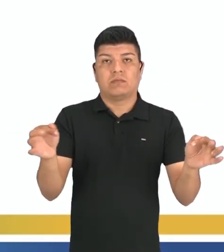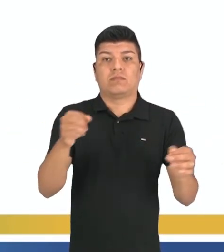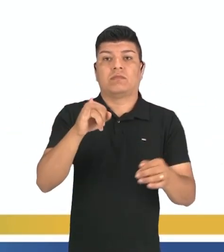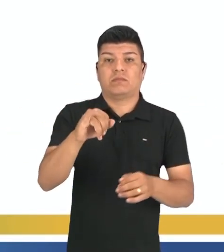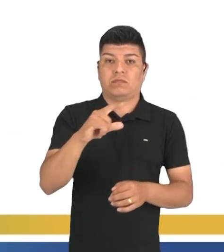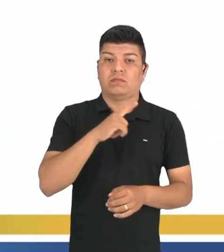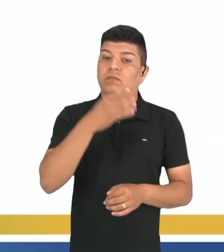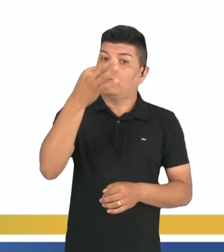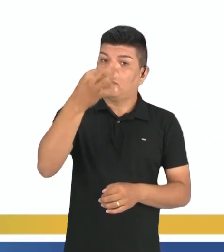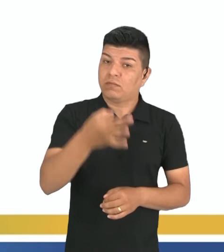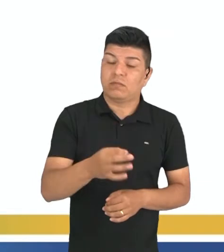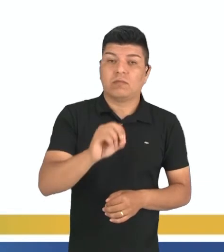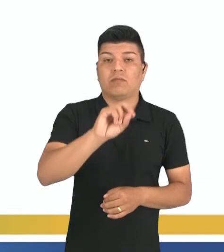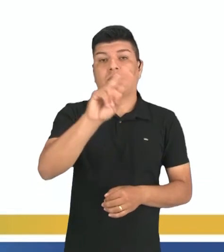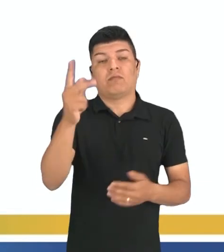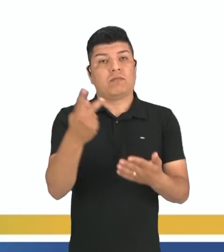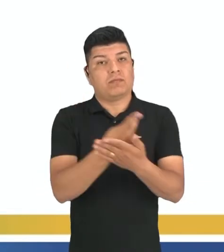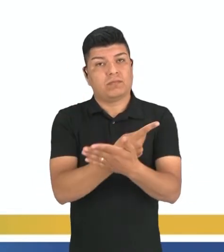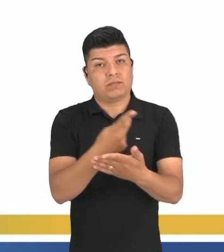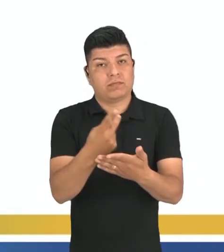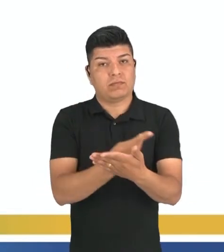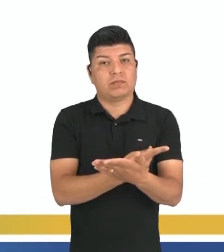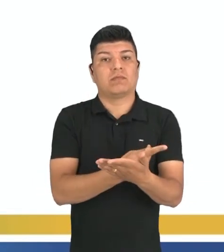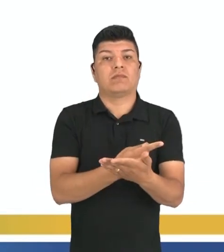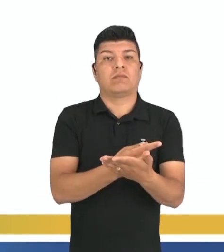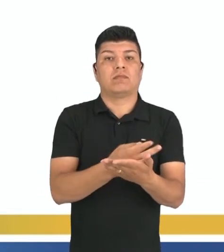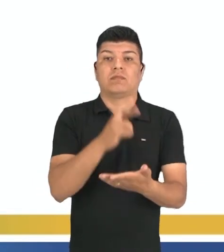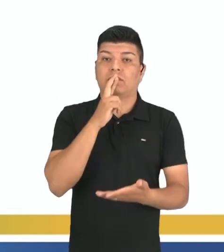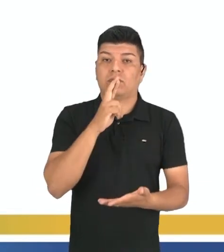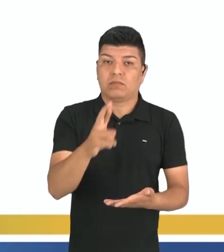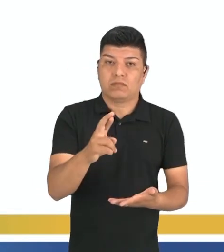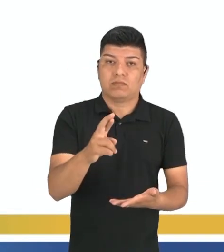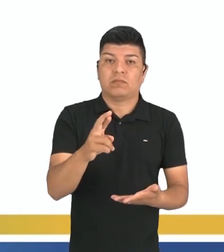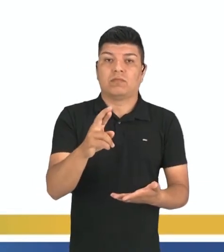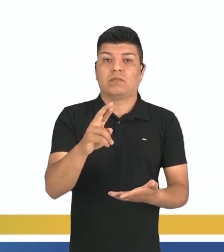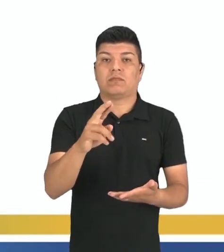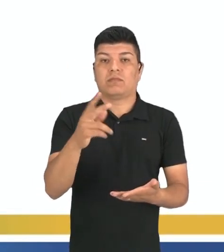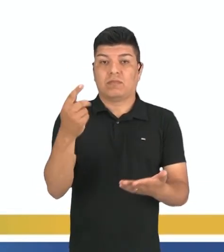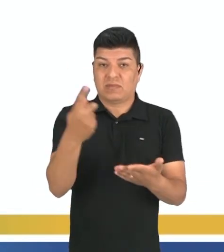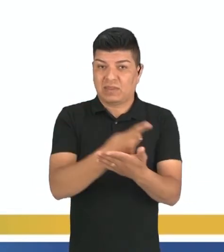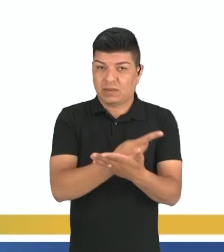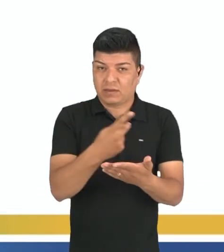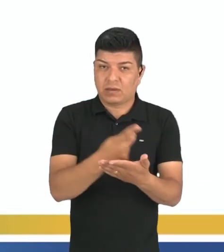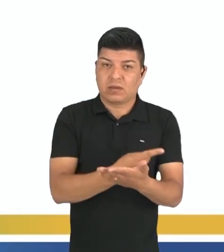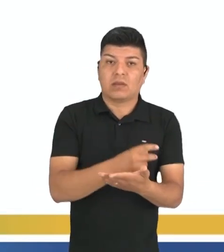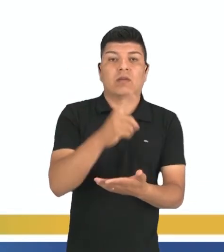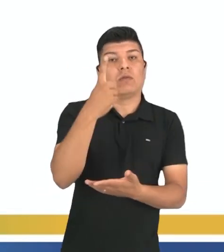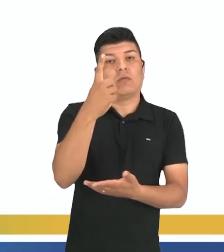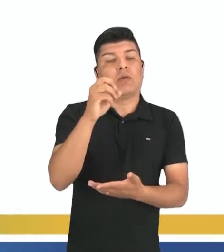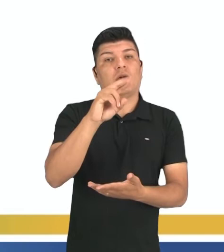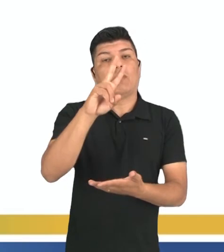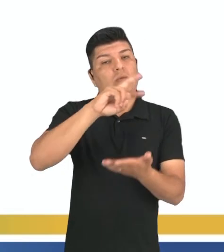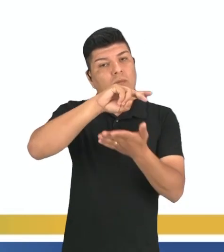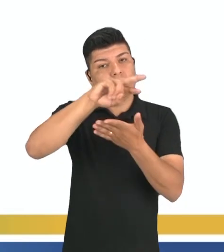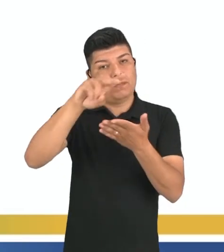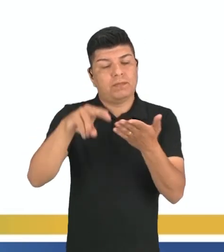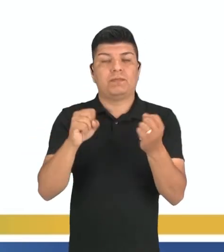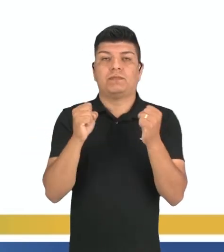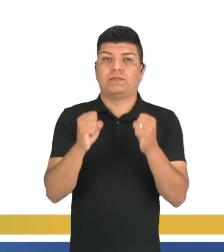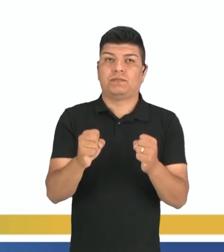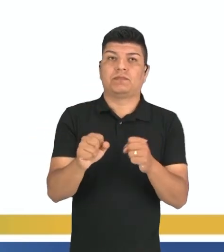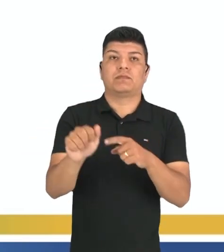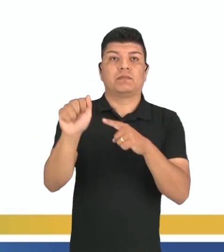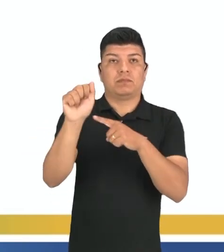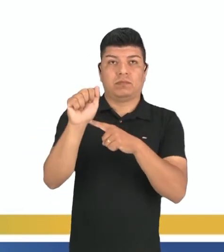estão corretas ou não e corrija as que estiverem falsas. Então, pode ser uma ou podem ser várias. Letra